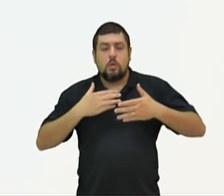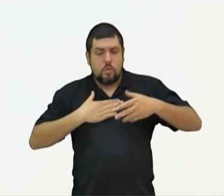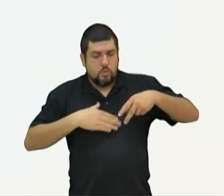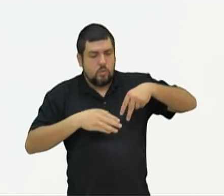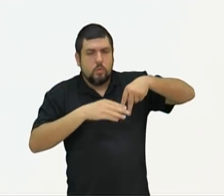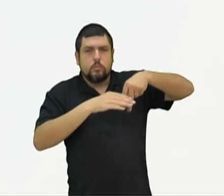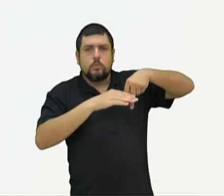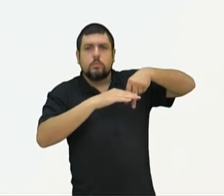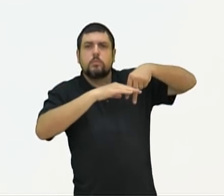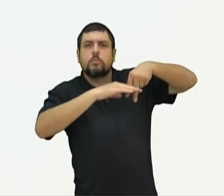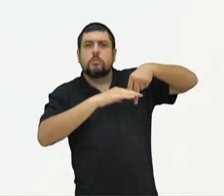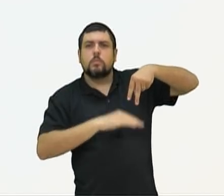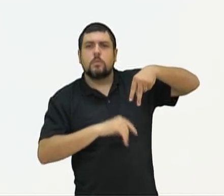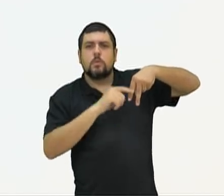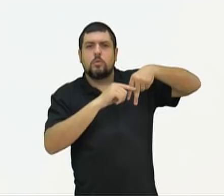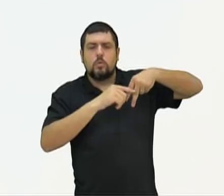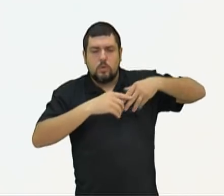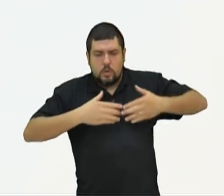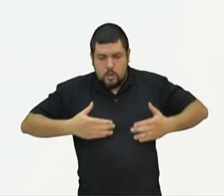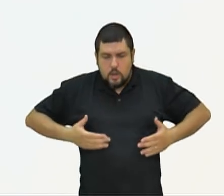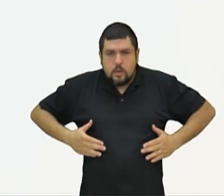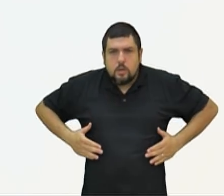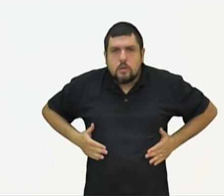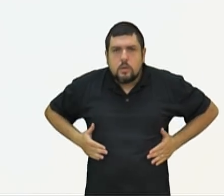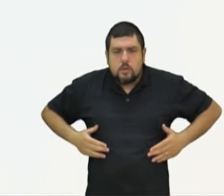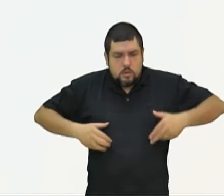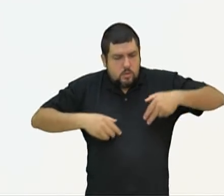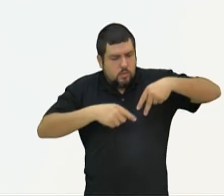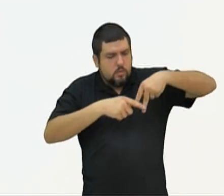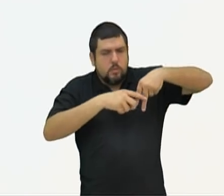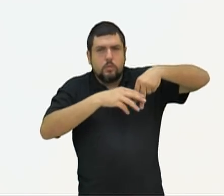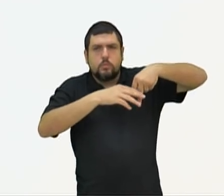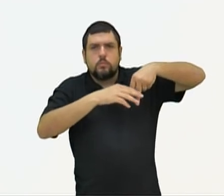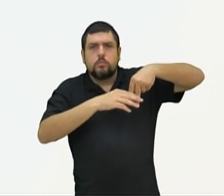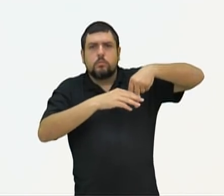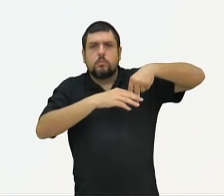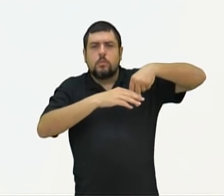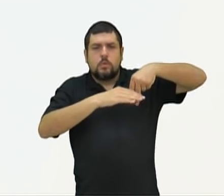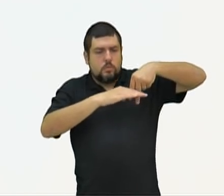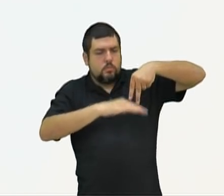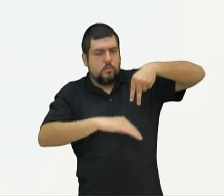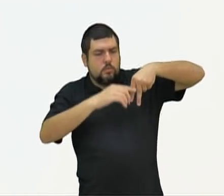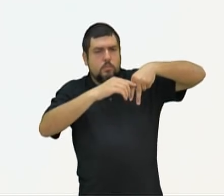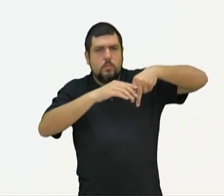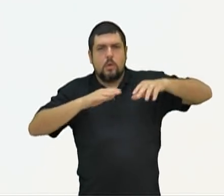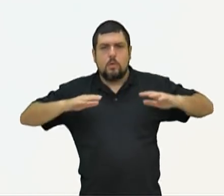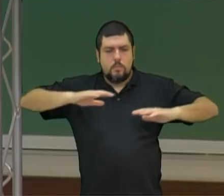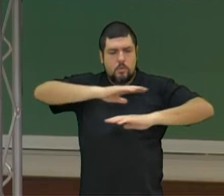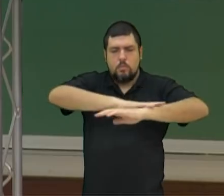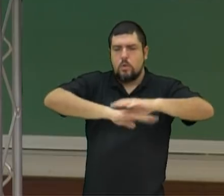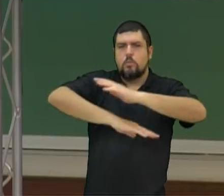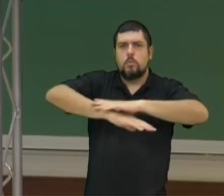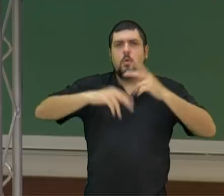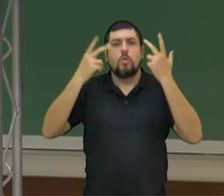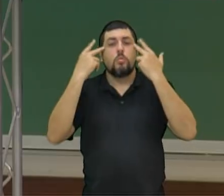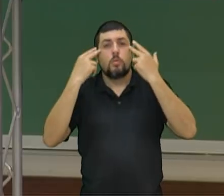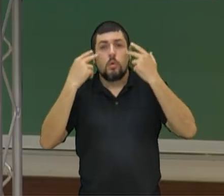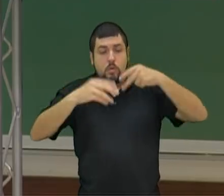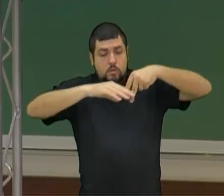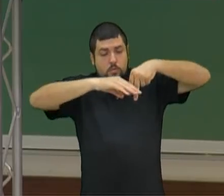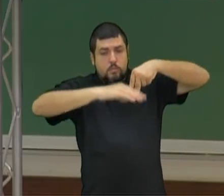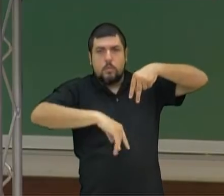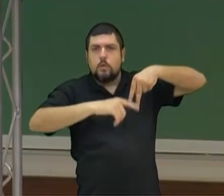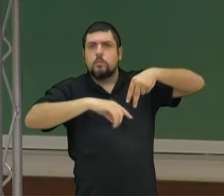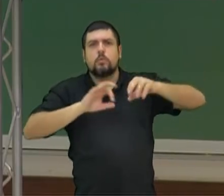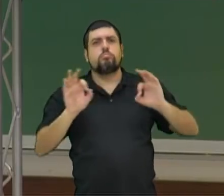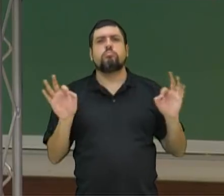é a incapacidade de executar movimentos nos membros inferiores. Então reparem essa imagem que eu trago para vocês. Percebam que